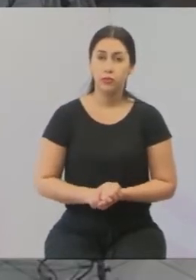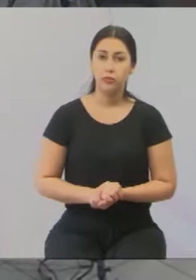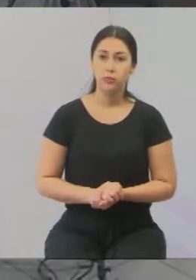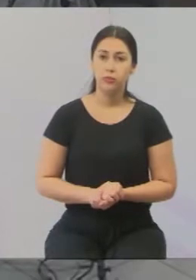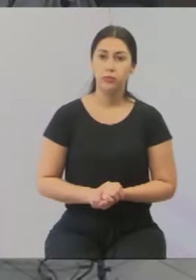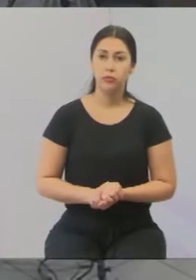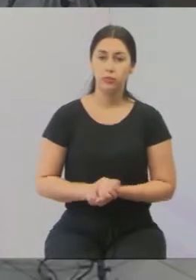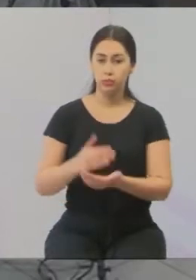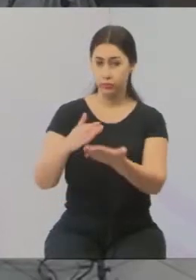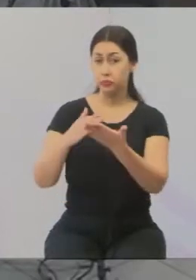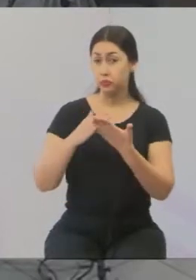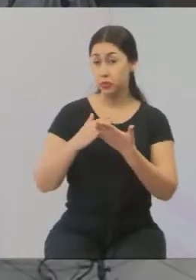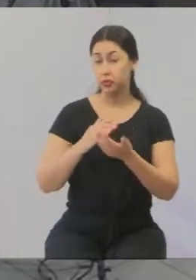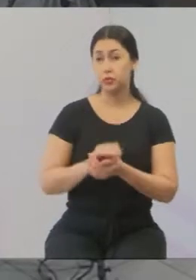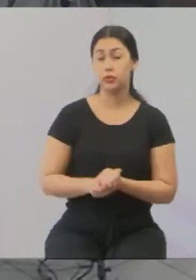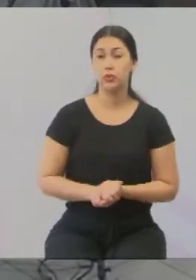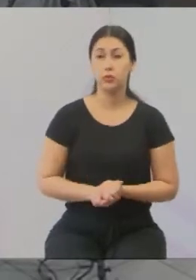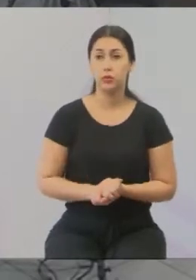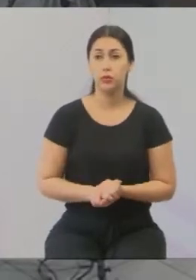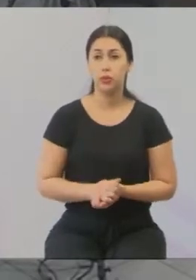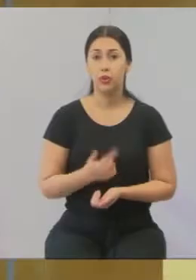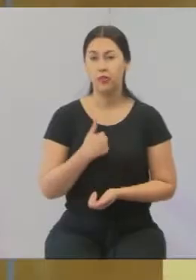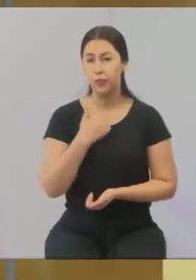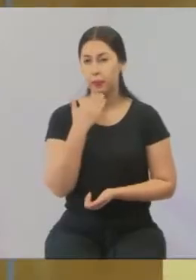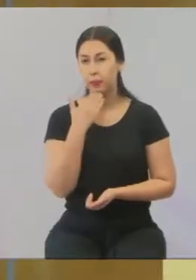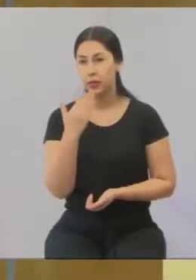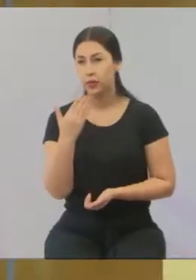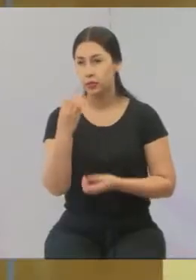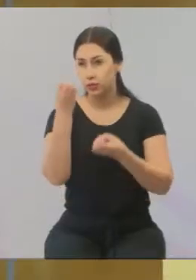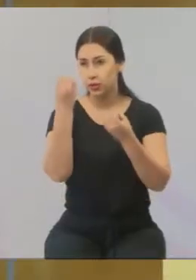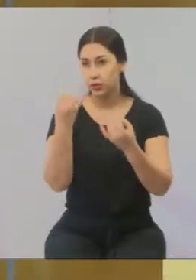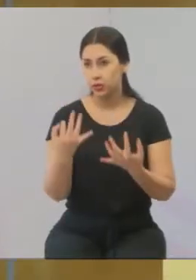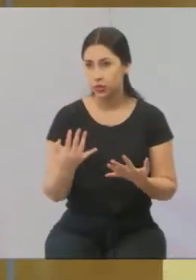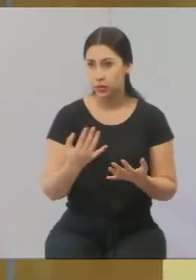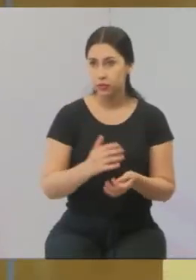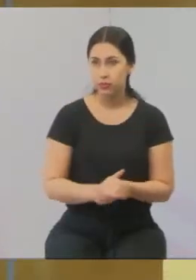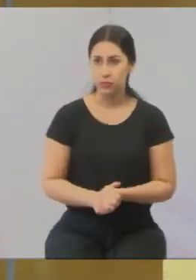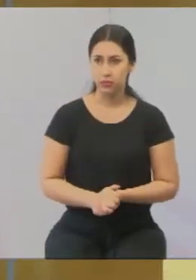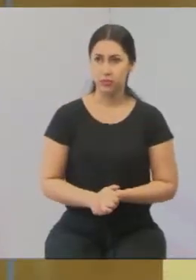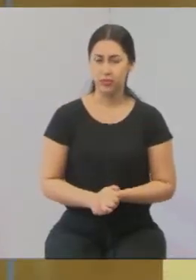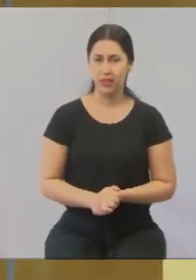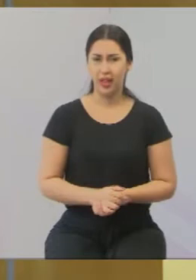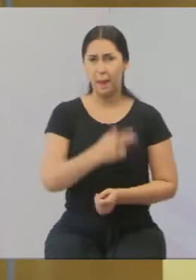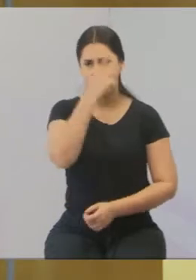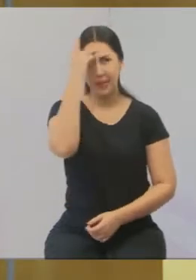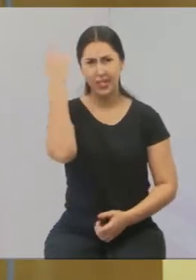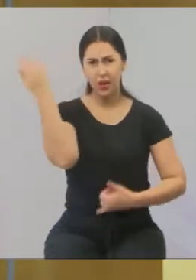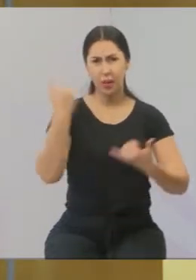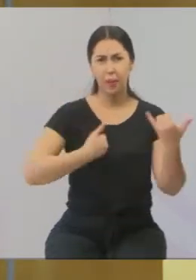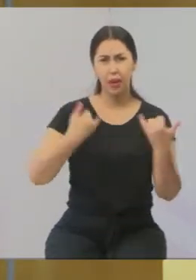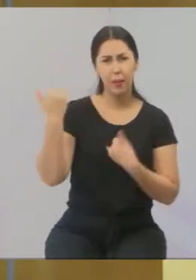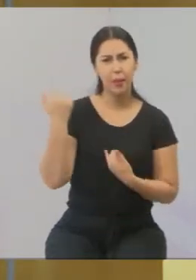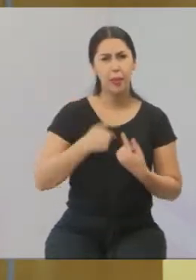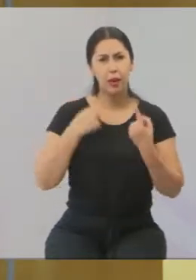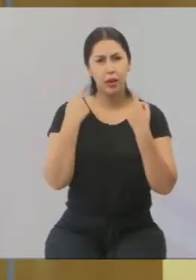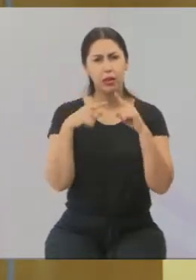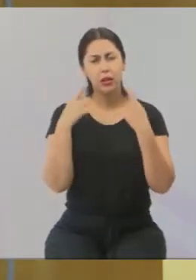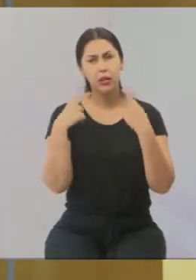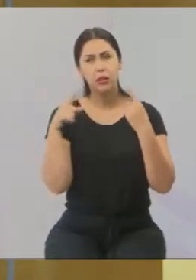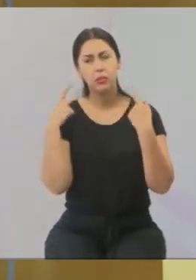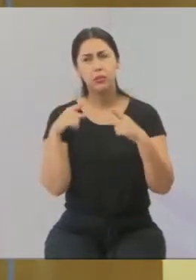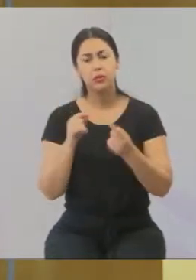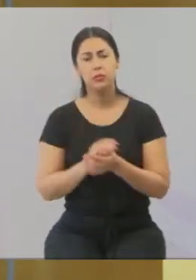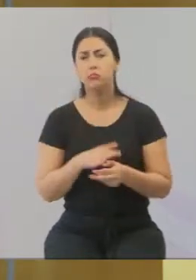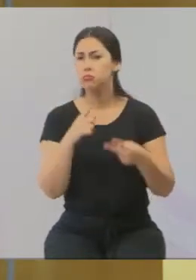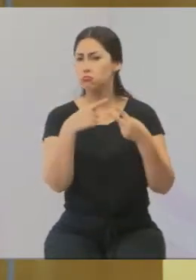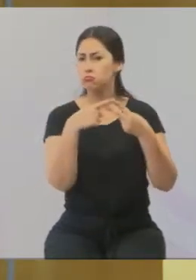ajuda aqui, se for possível, mas eu vou fazer um pedido de informação. Eu tenho recebido muitas reclamações de dois